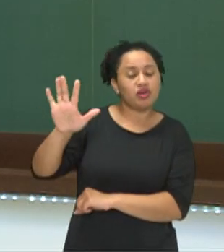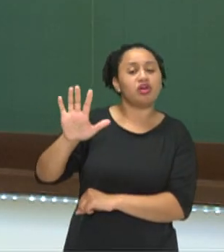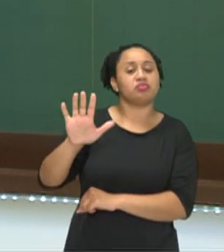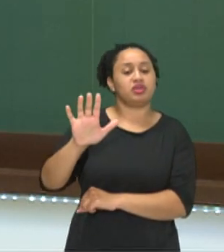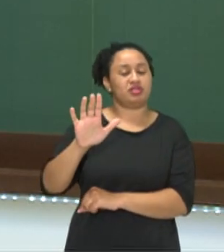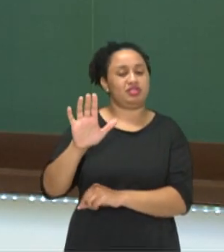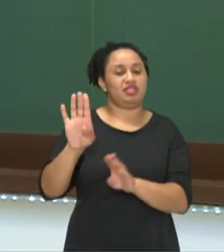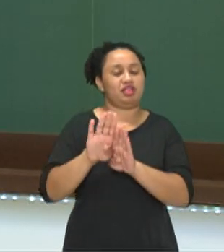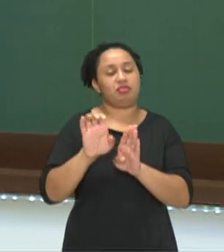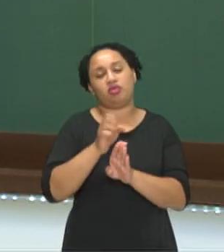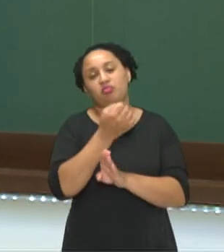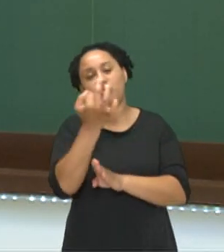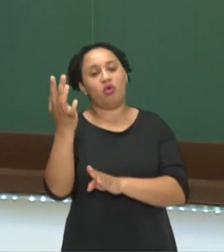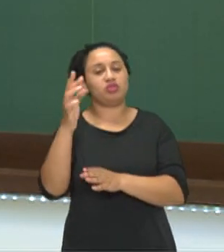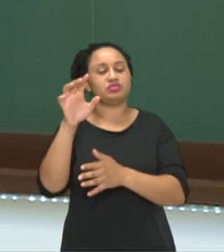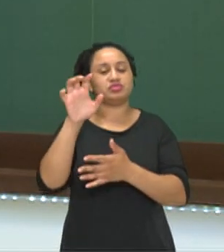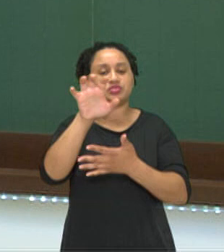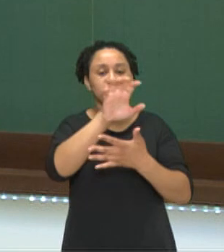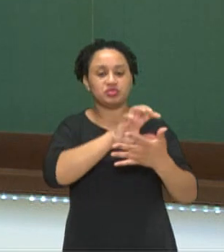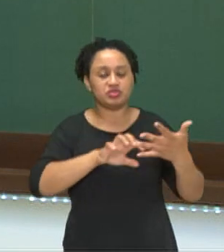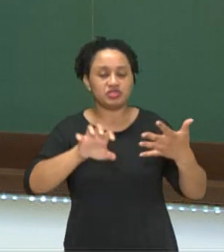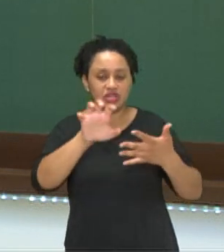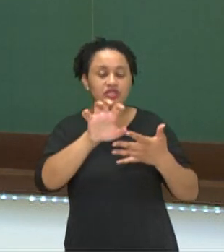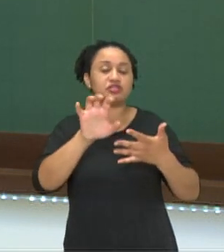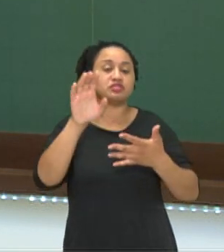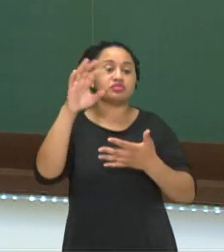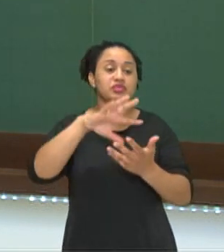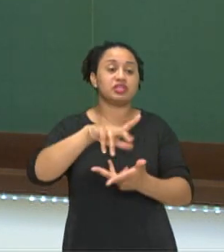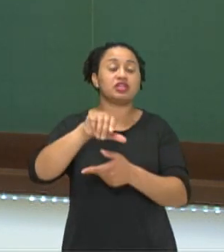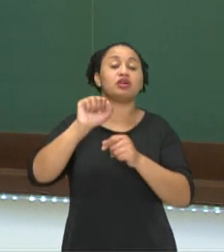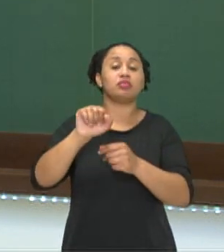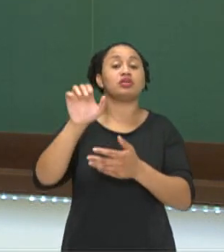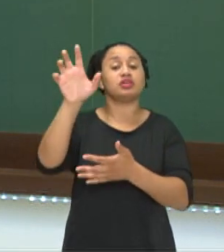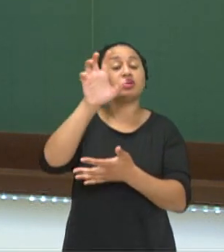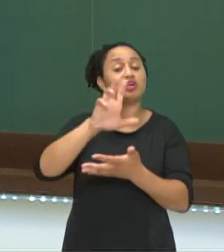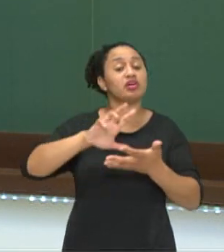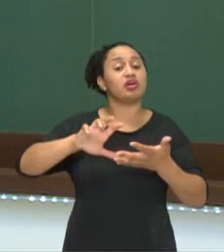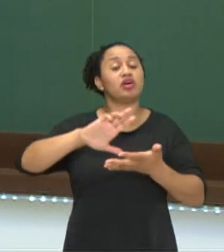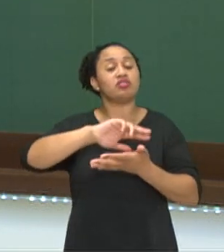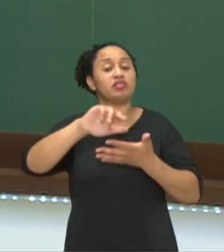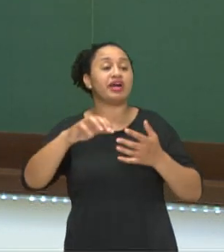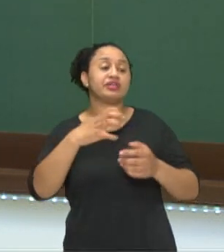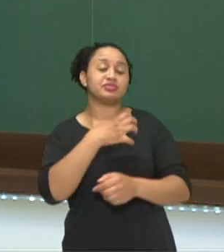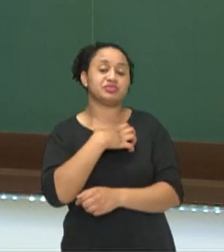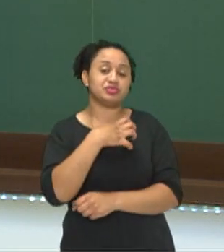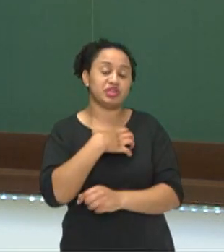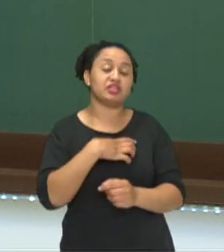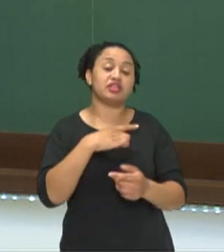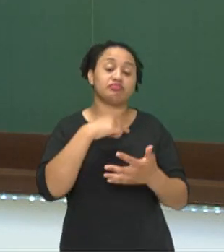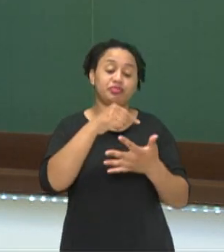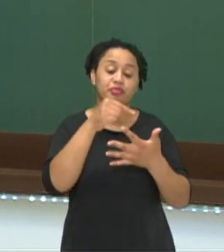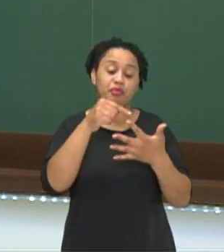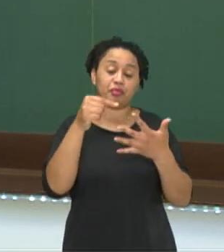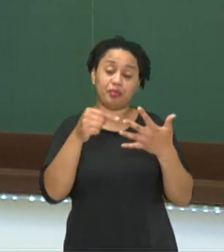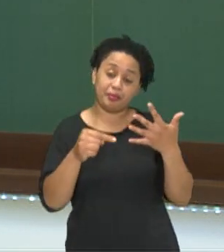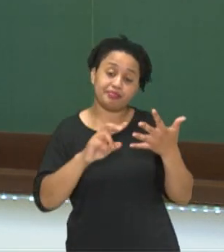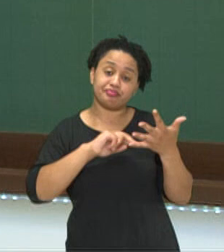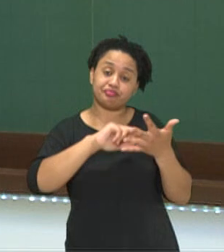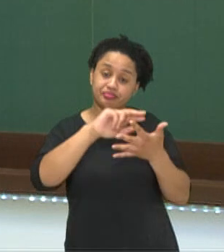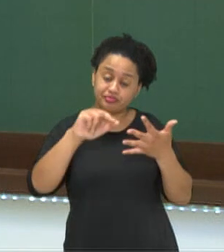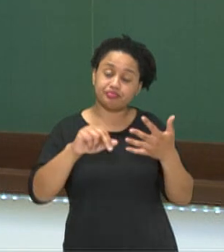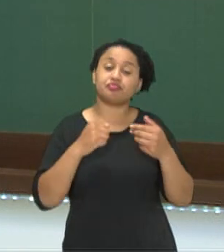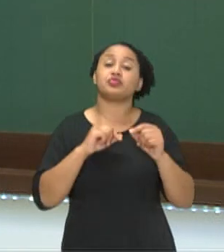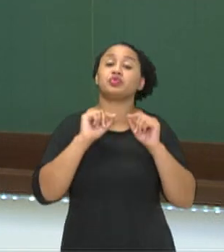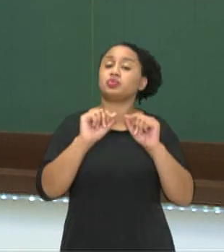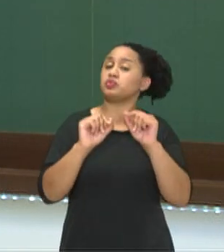outros continentes do nosso planeta, ele pode ser regionalizado de várias maneiras, a partir de vários critérios. Então, de acordo com o